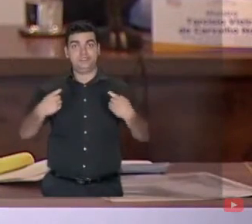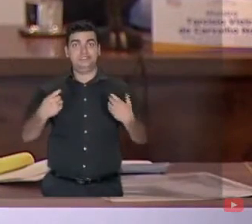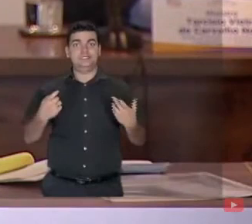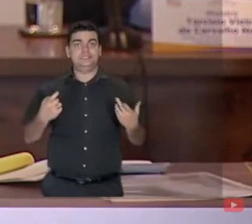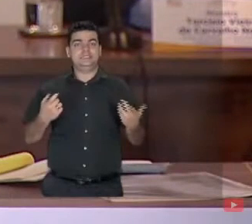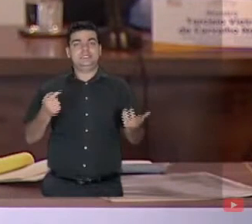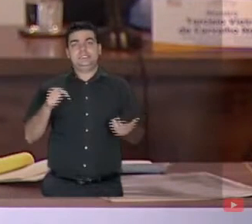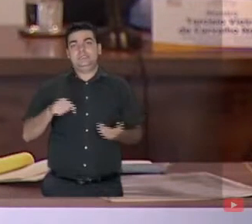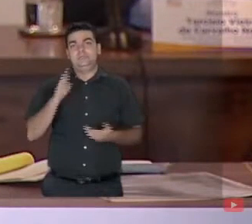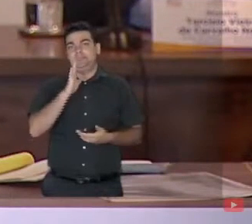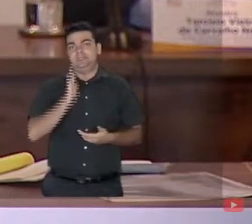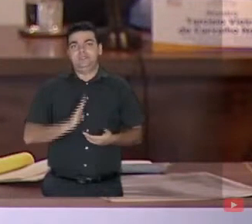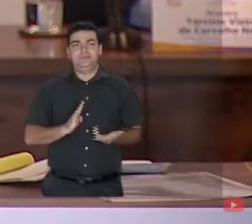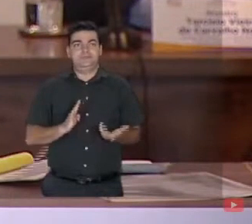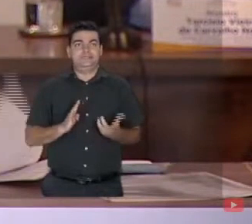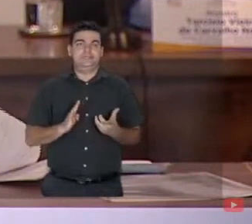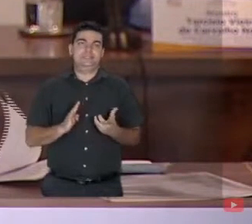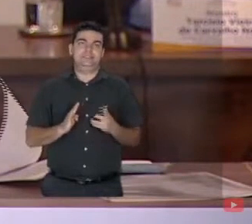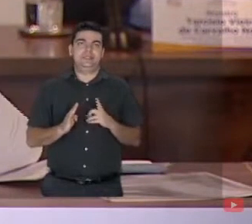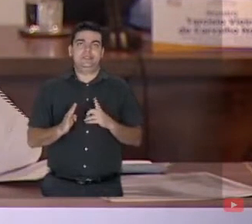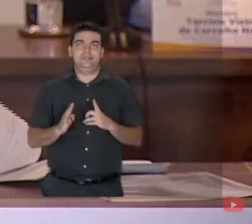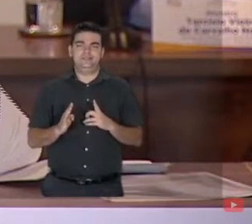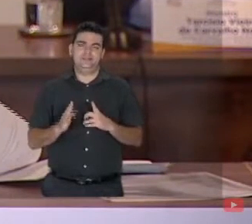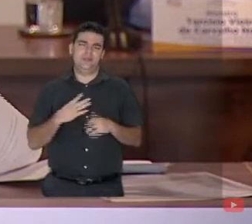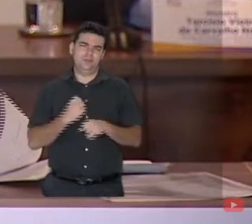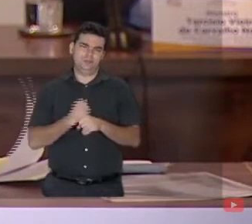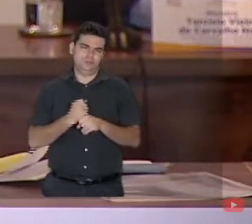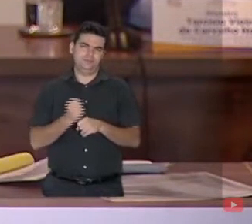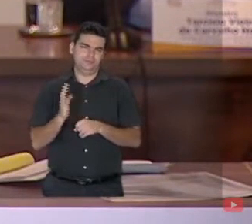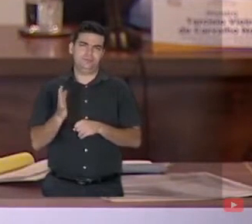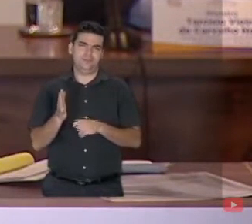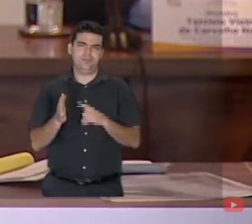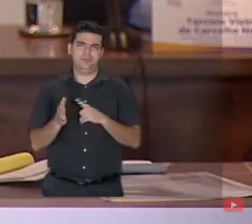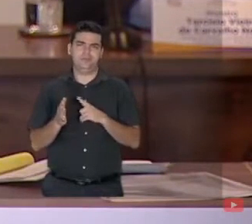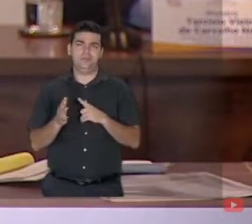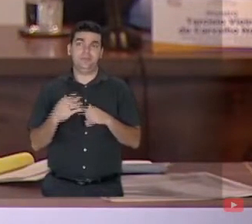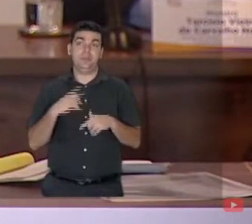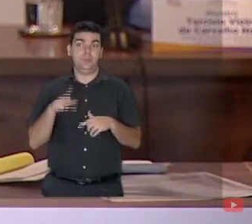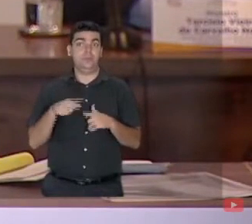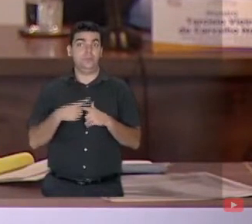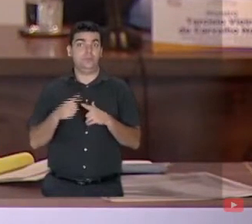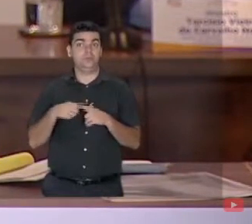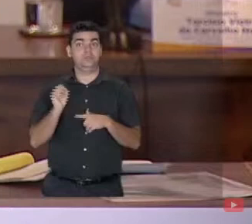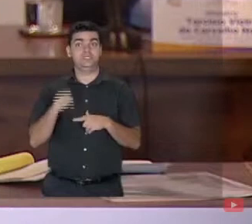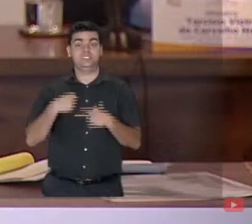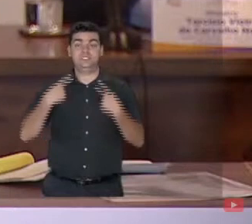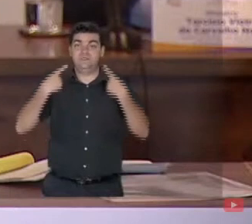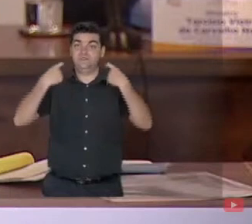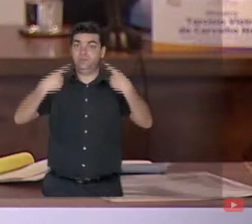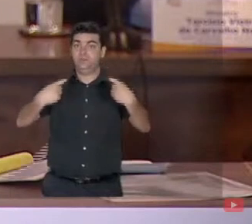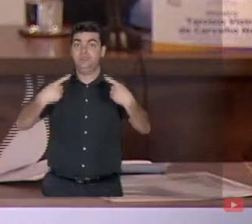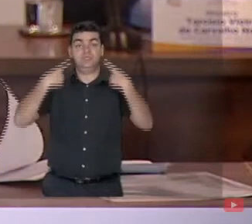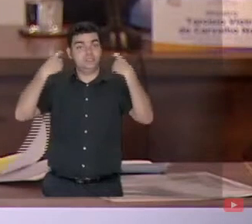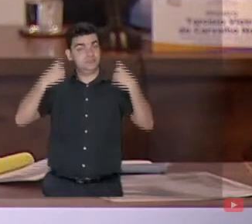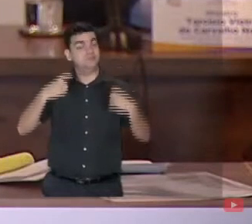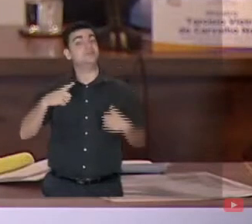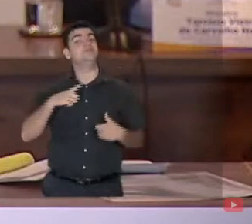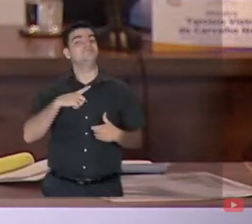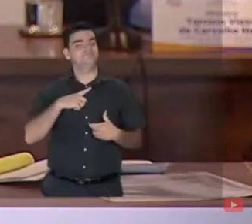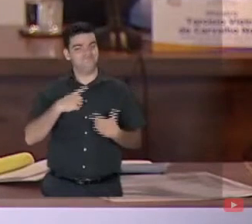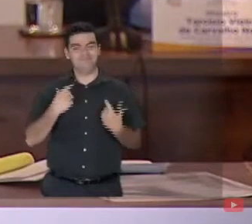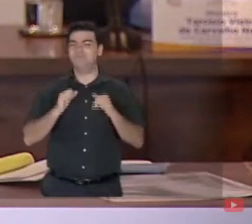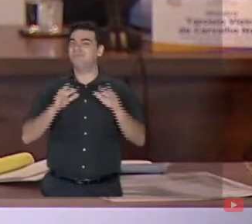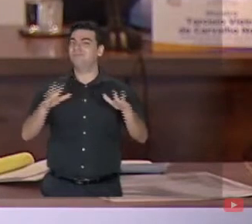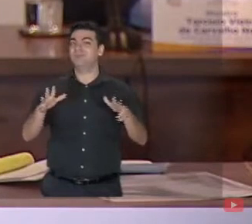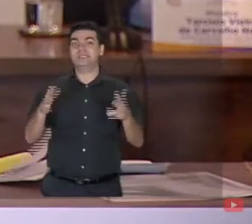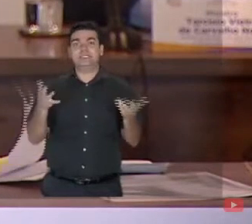o Brasil vive, e já há alguns anos, um problema de violência endêmica, que não